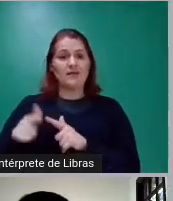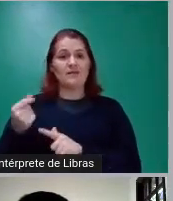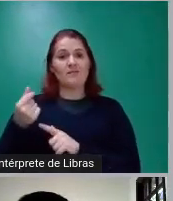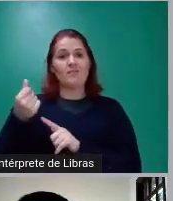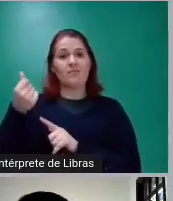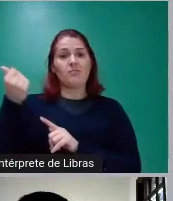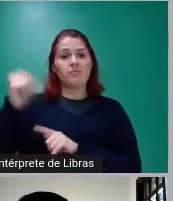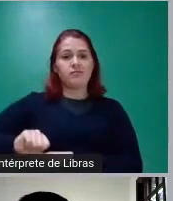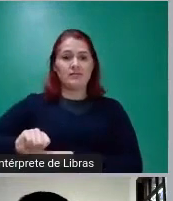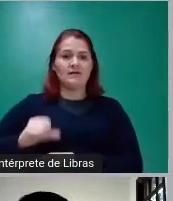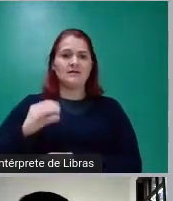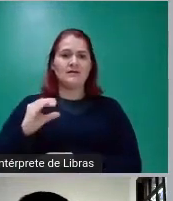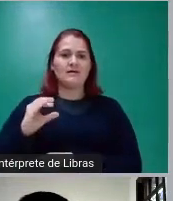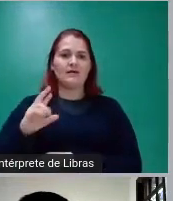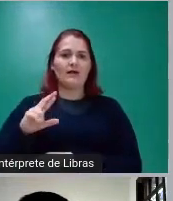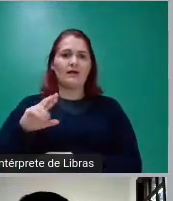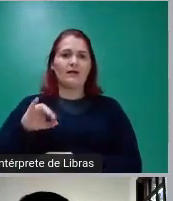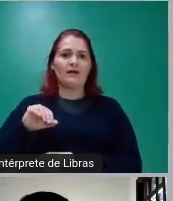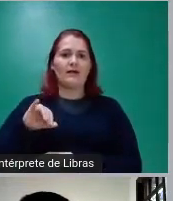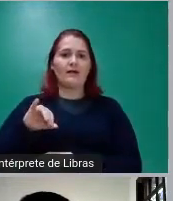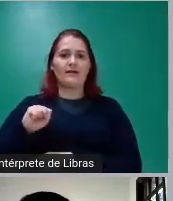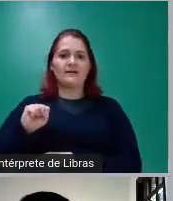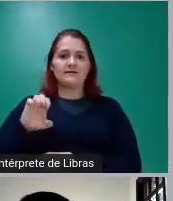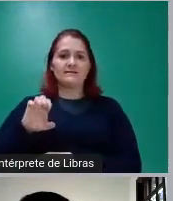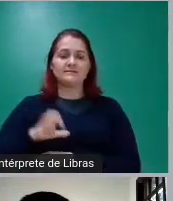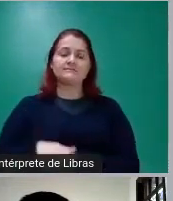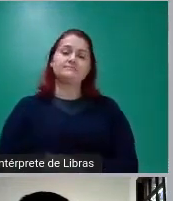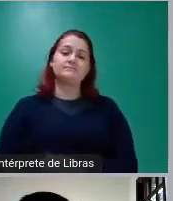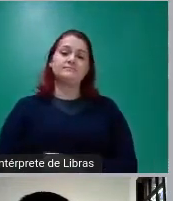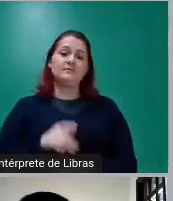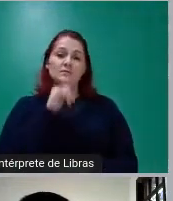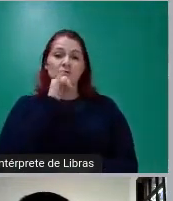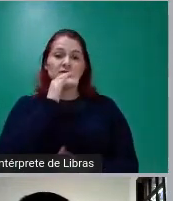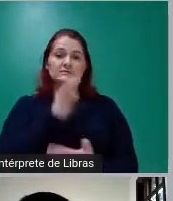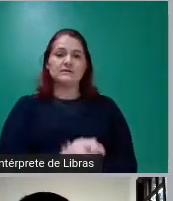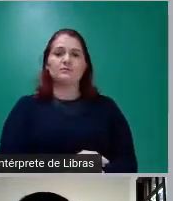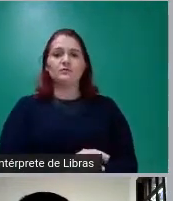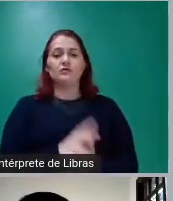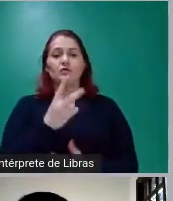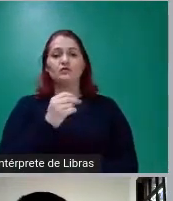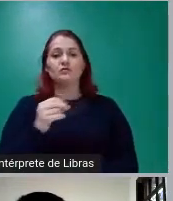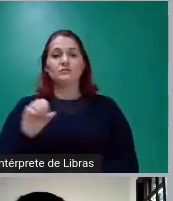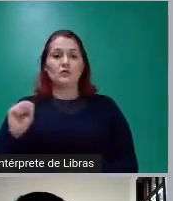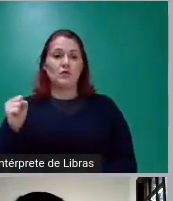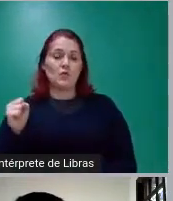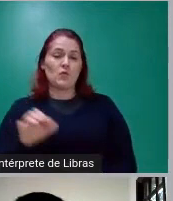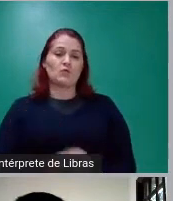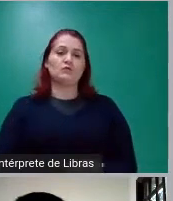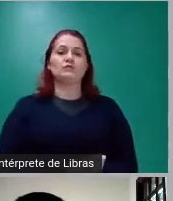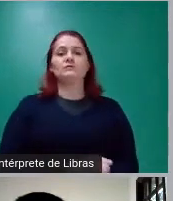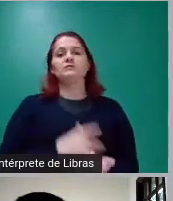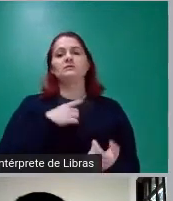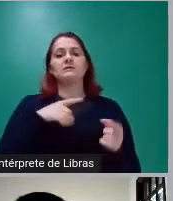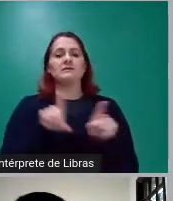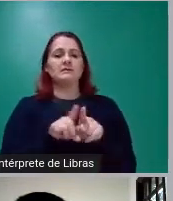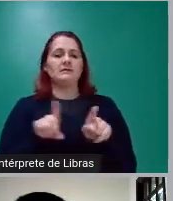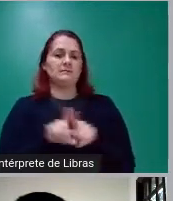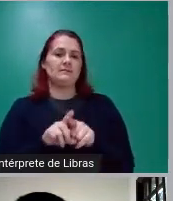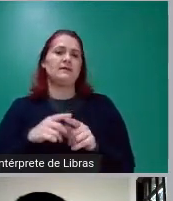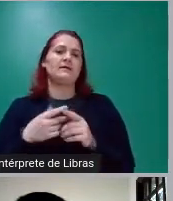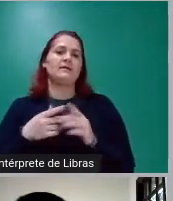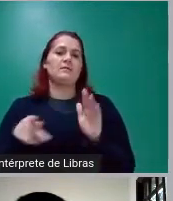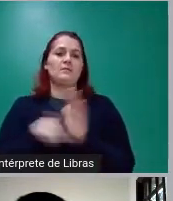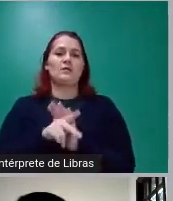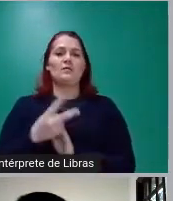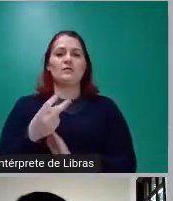para aprofundar essa crise do ponto de vista da dívida pública, da explosão da dívida pública. Você teve a crise fabricada em